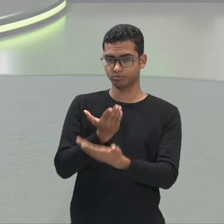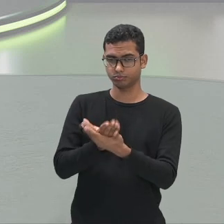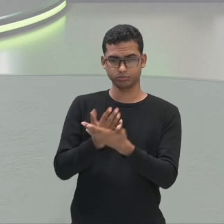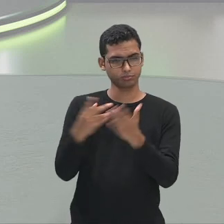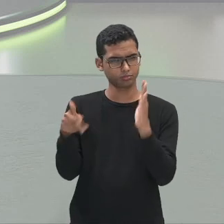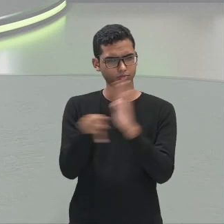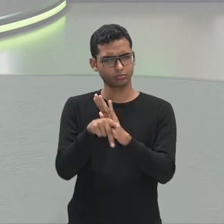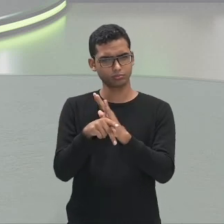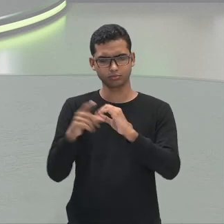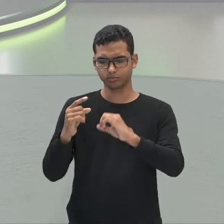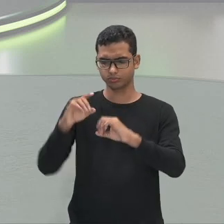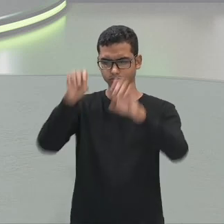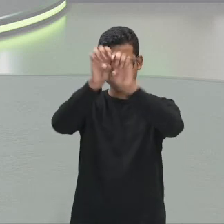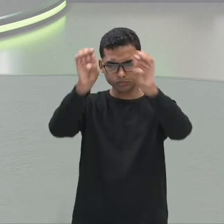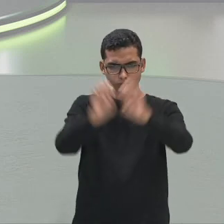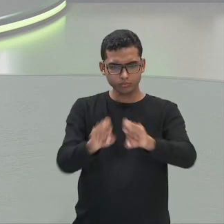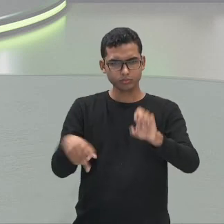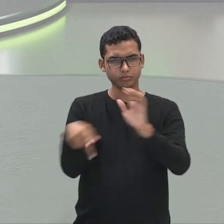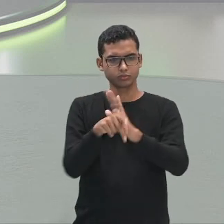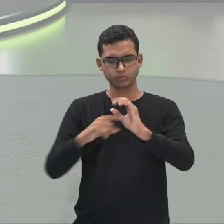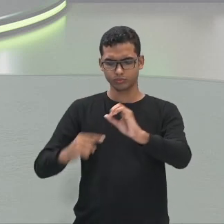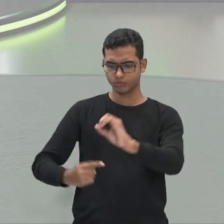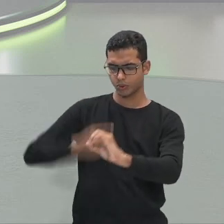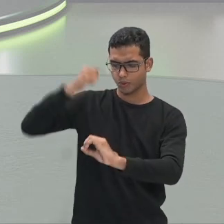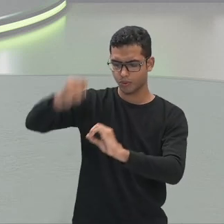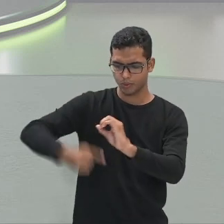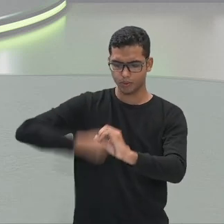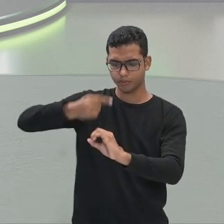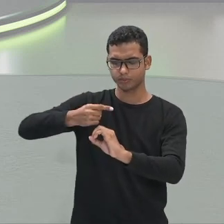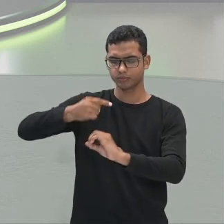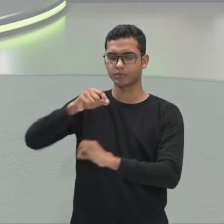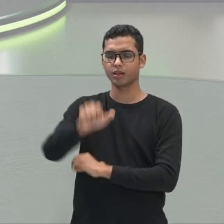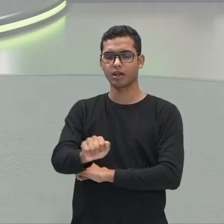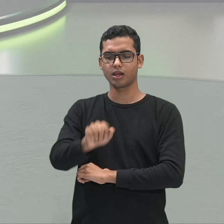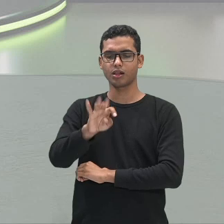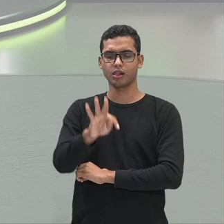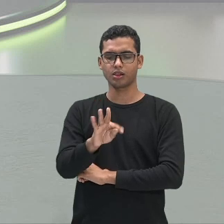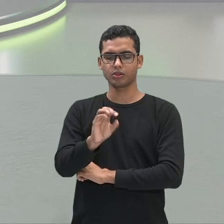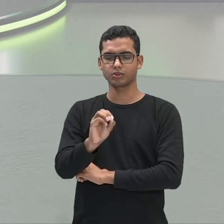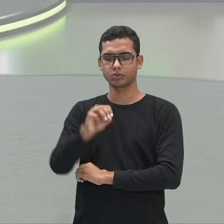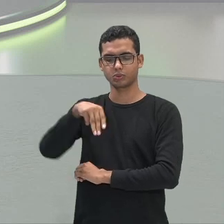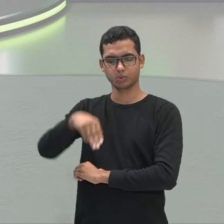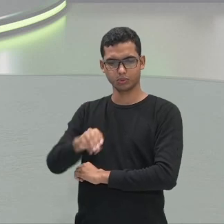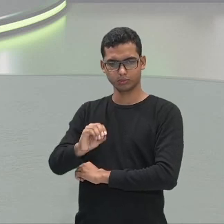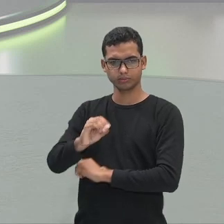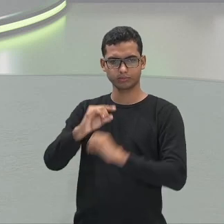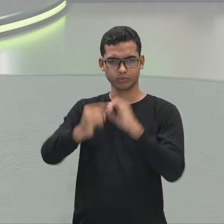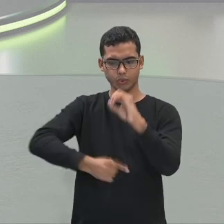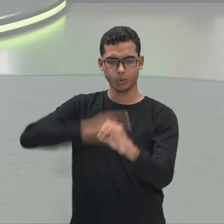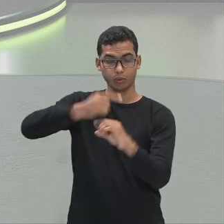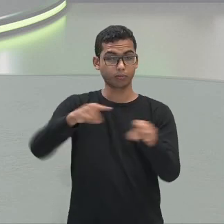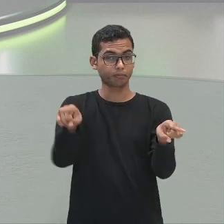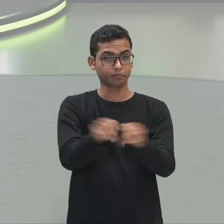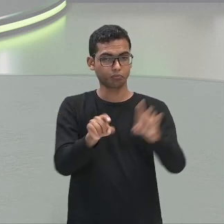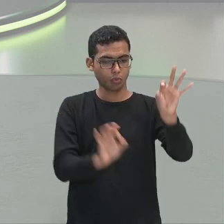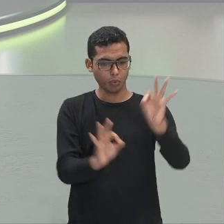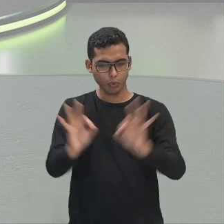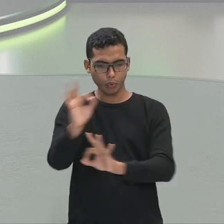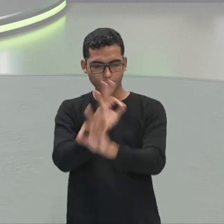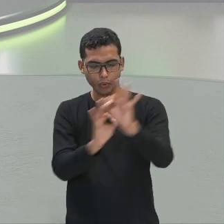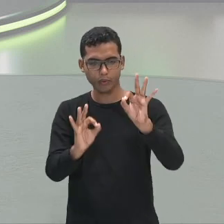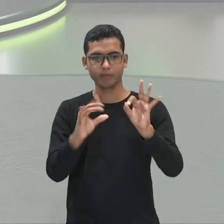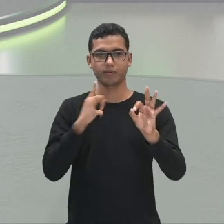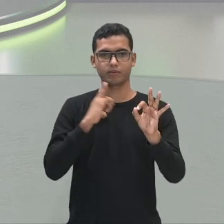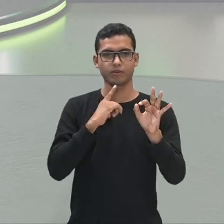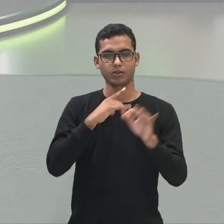átomo, a estrutura do átomo, nós temos aí e as partículas portadoras de carga